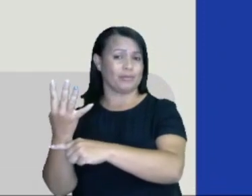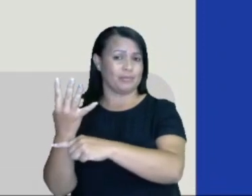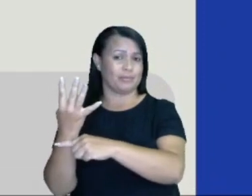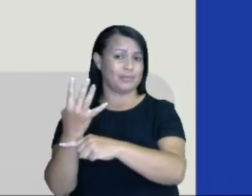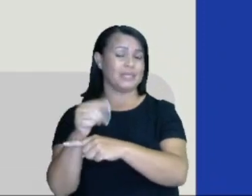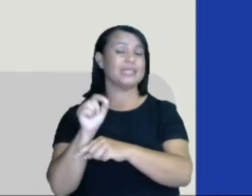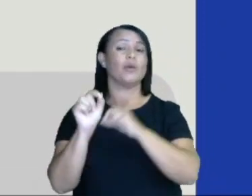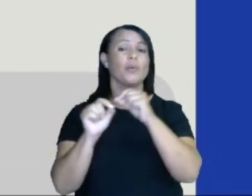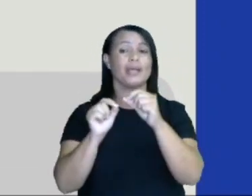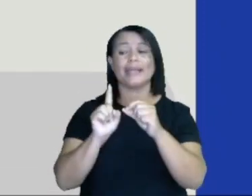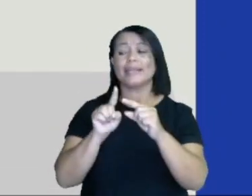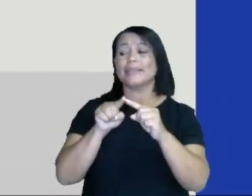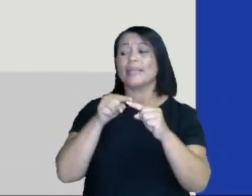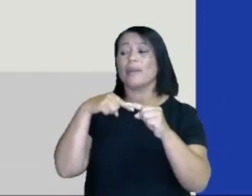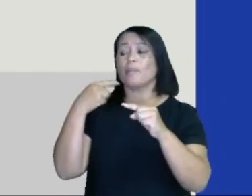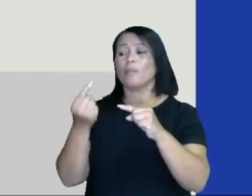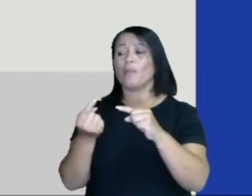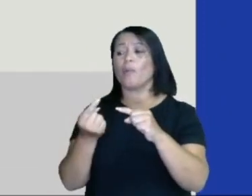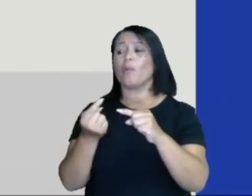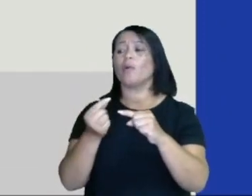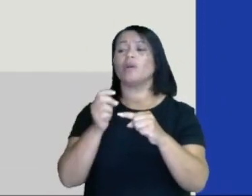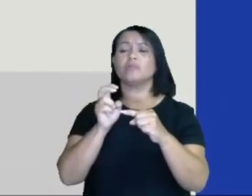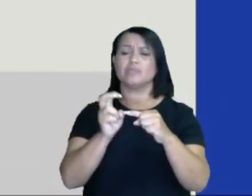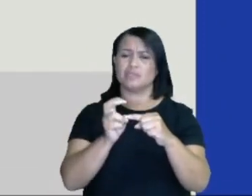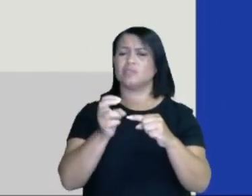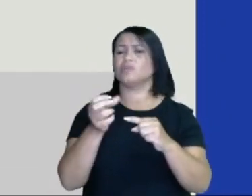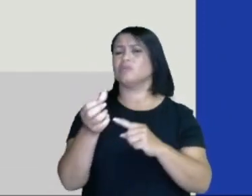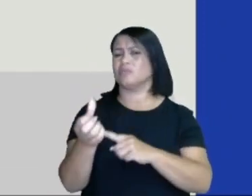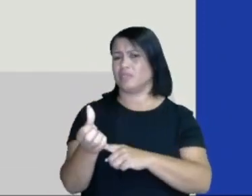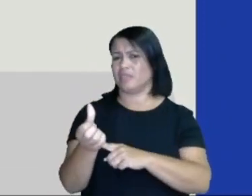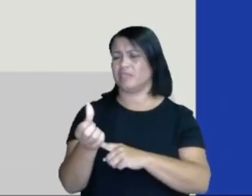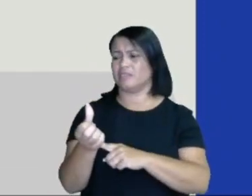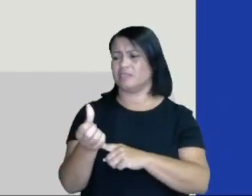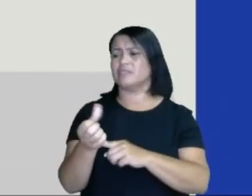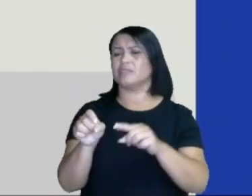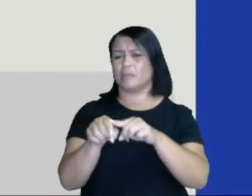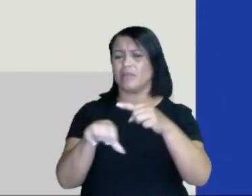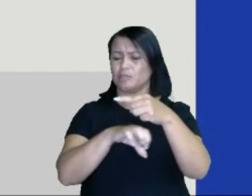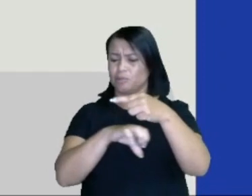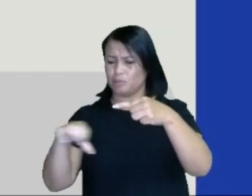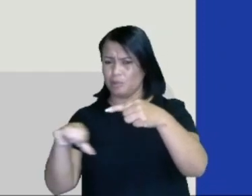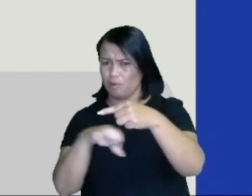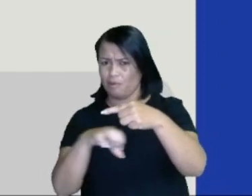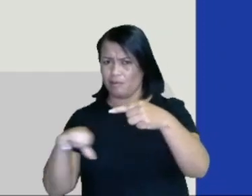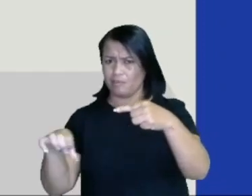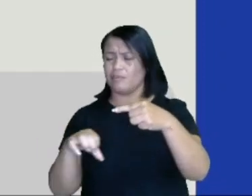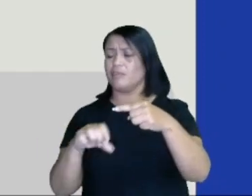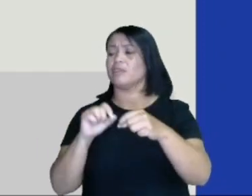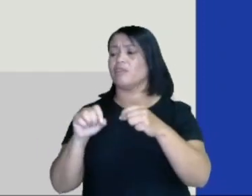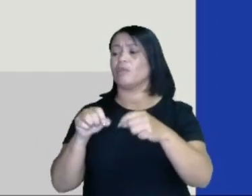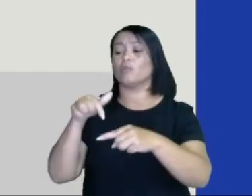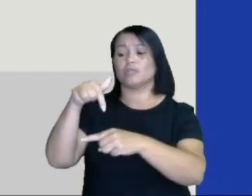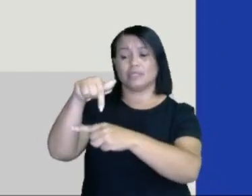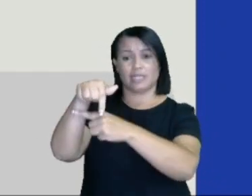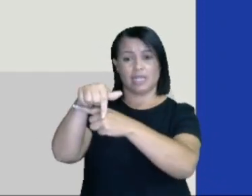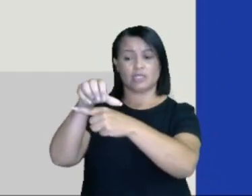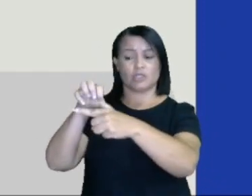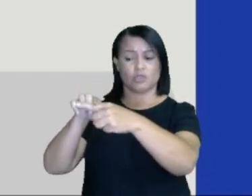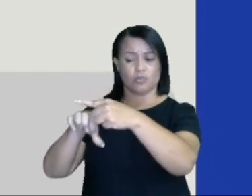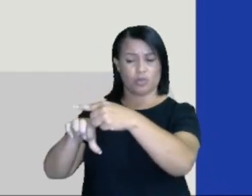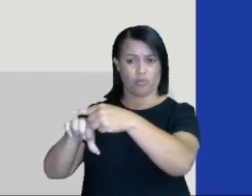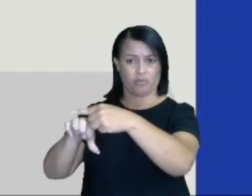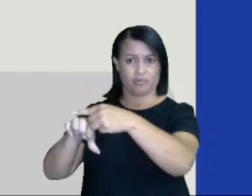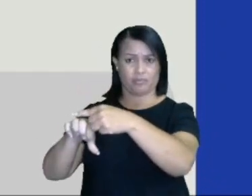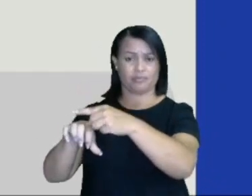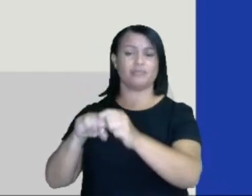4. E em seguida, aqui é o 5 e o 6 sobre 9, ficou o 7 sobre